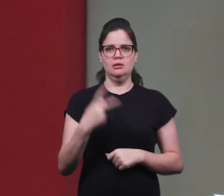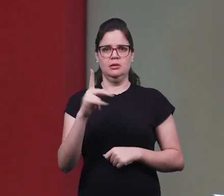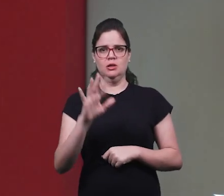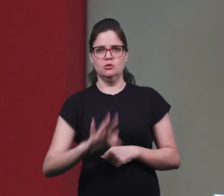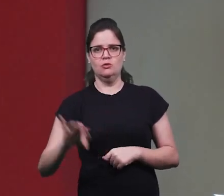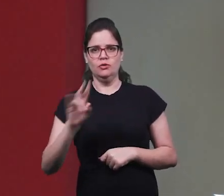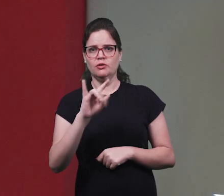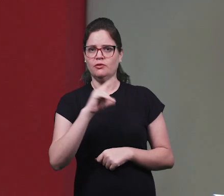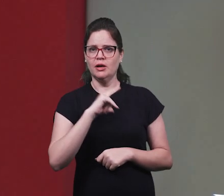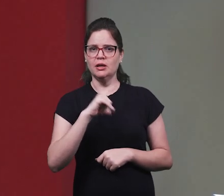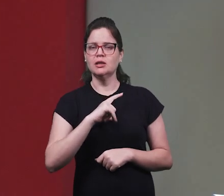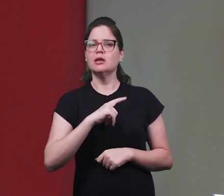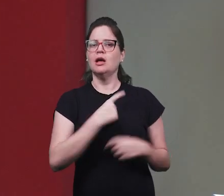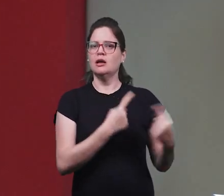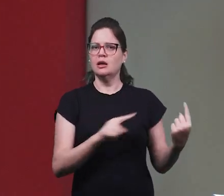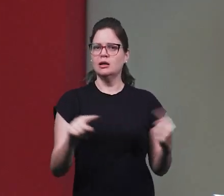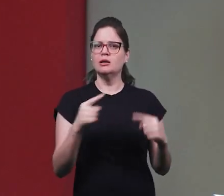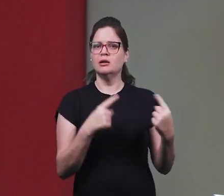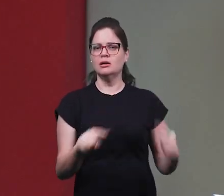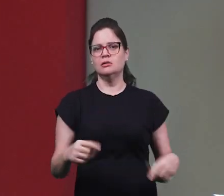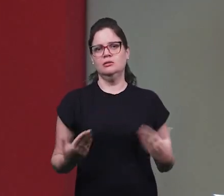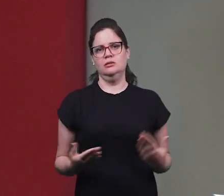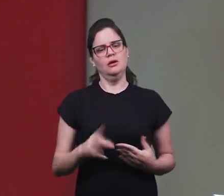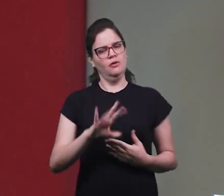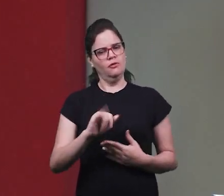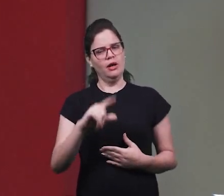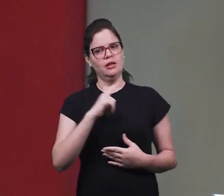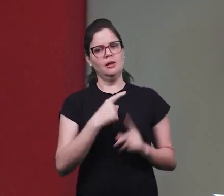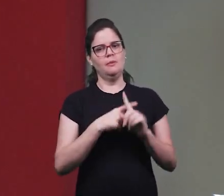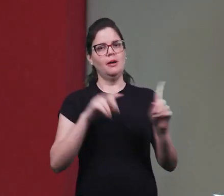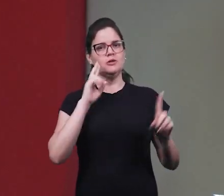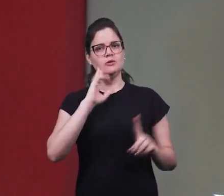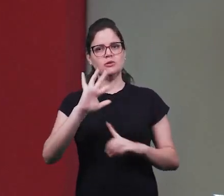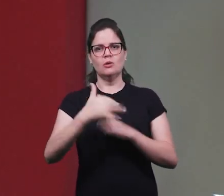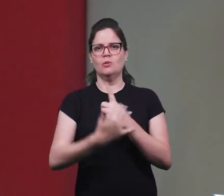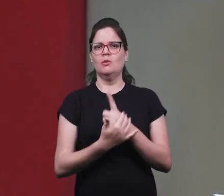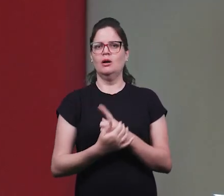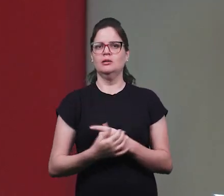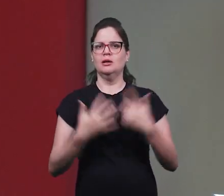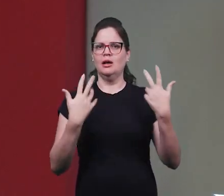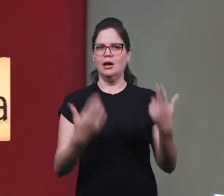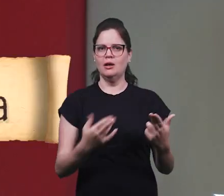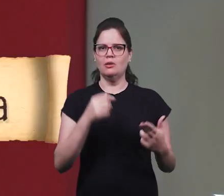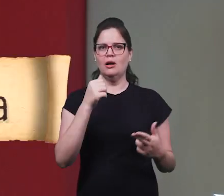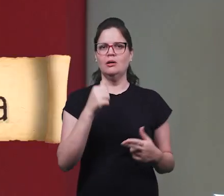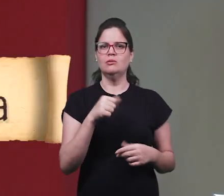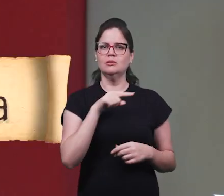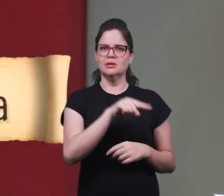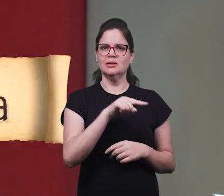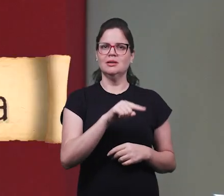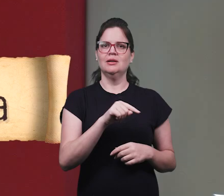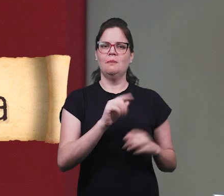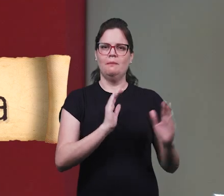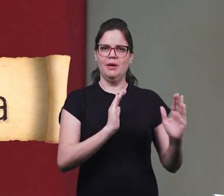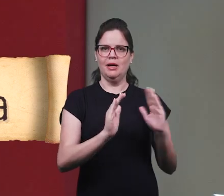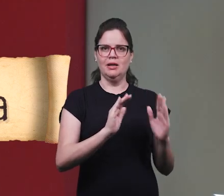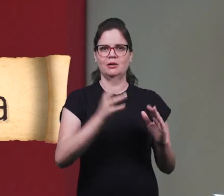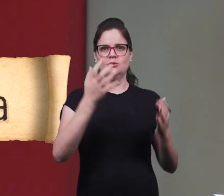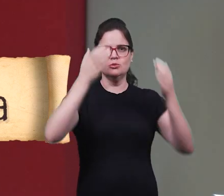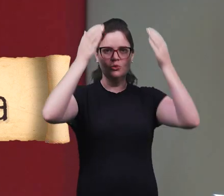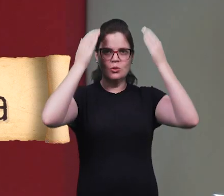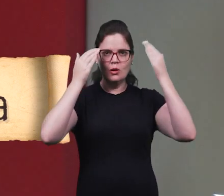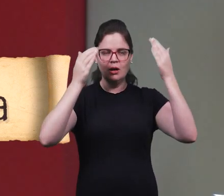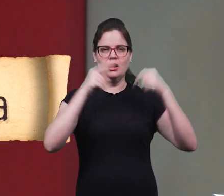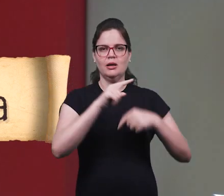vez, destruir o servo de Deus, tudo ali. Então, o objetivo continua o mesmo. O adversário veio para matar, roubar e